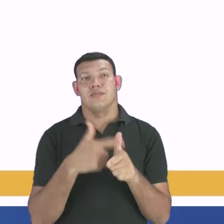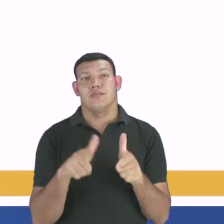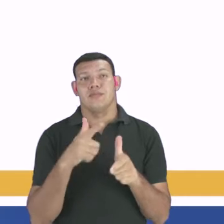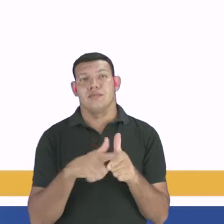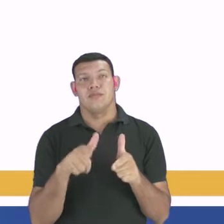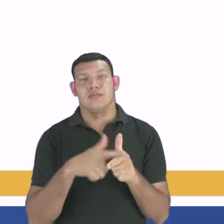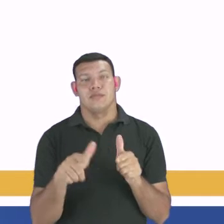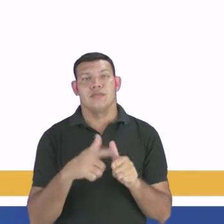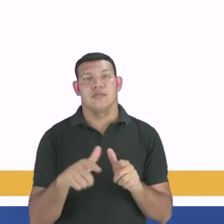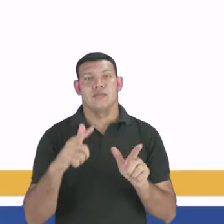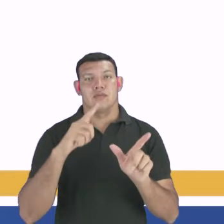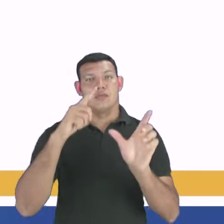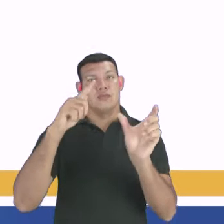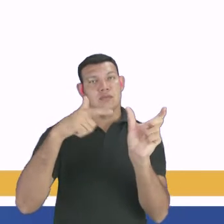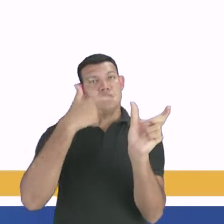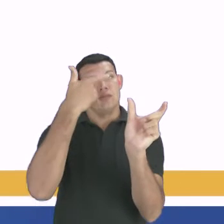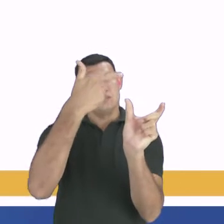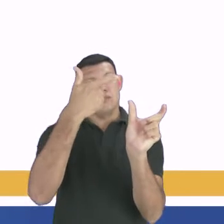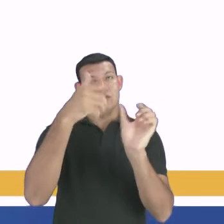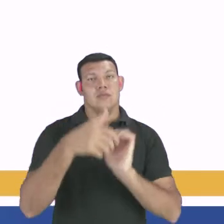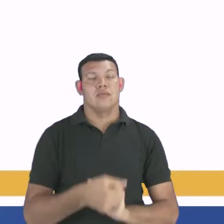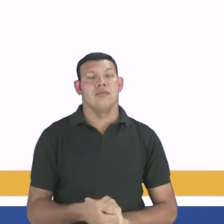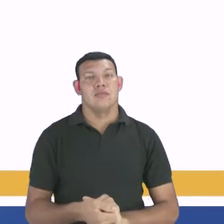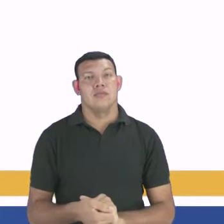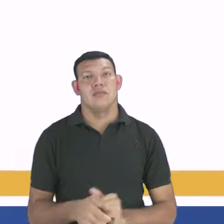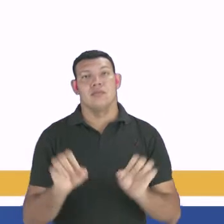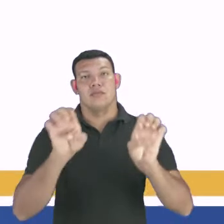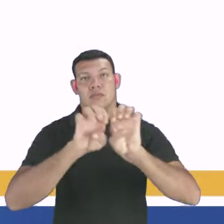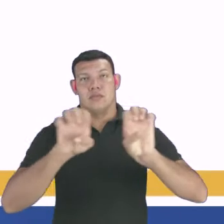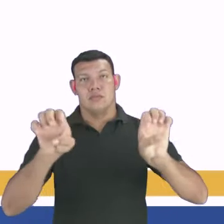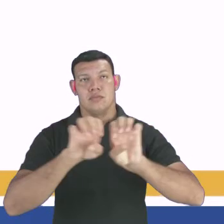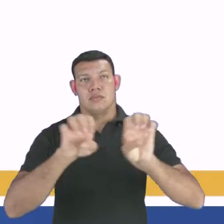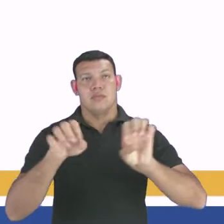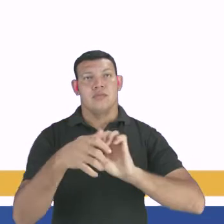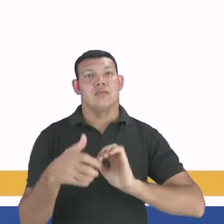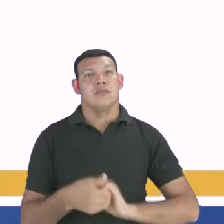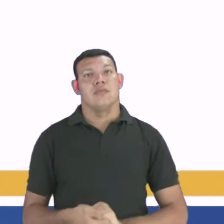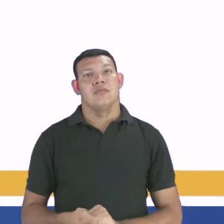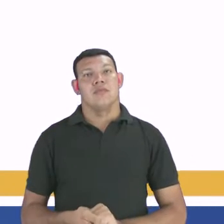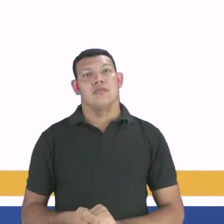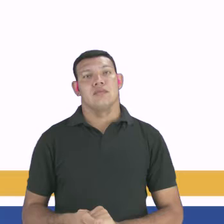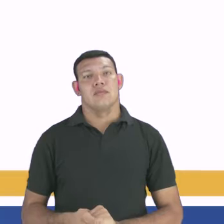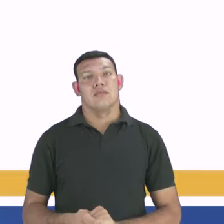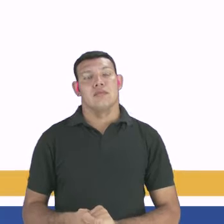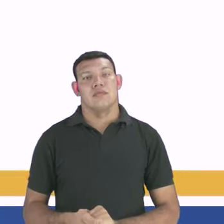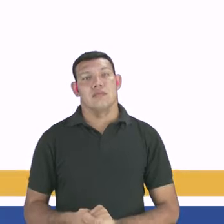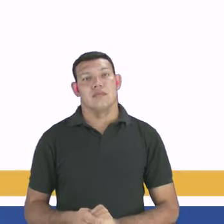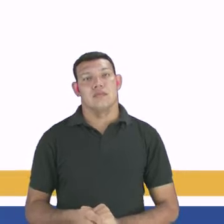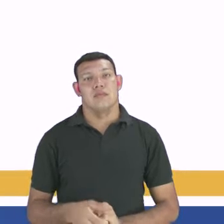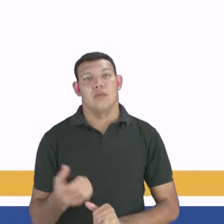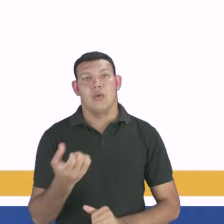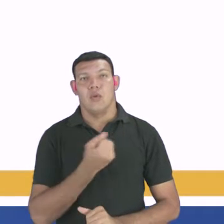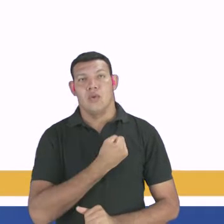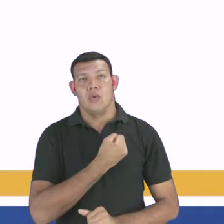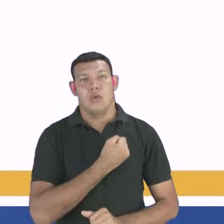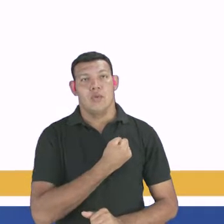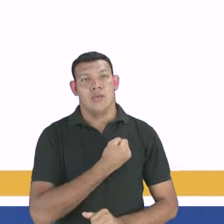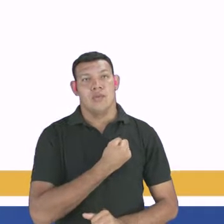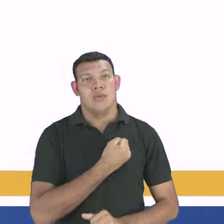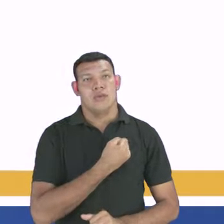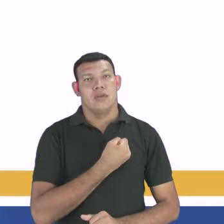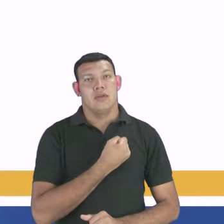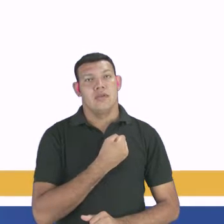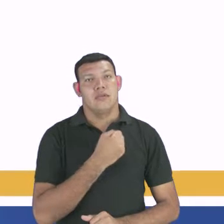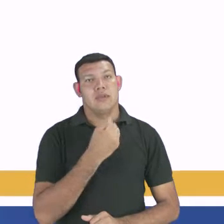percebam que nas equações nós não podemos ETs esse valor numérico em grau